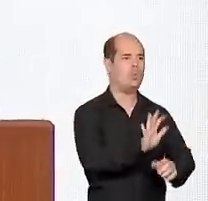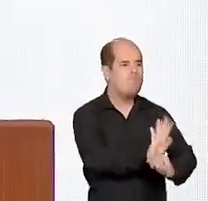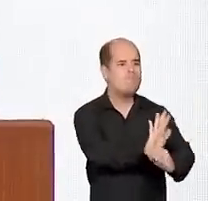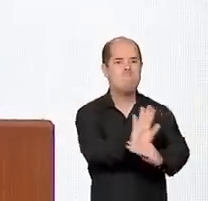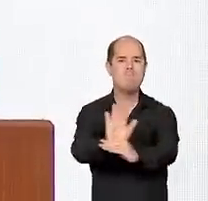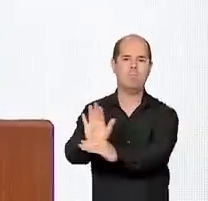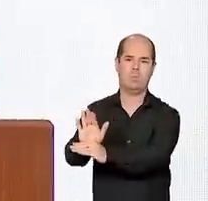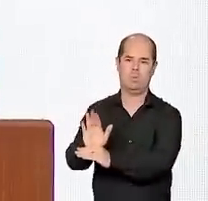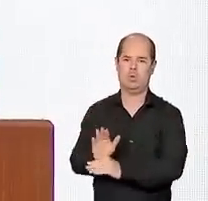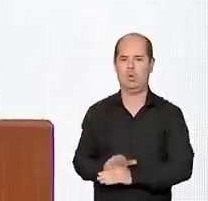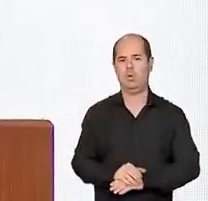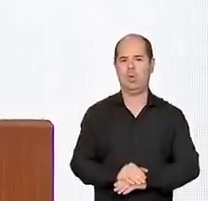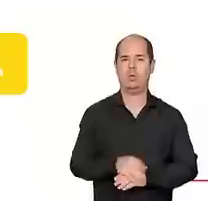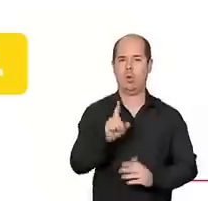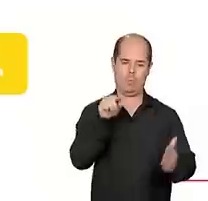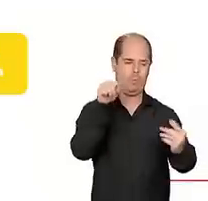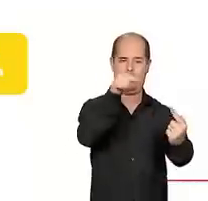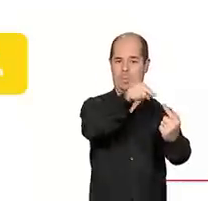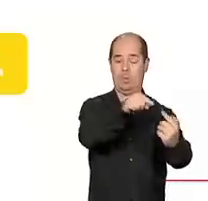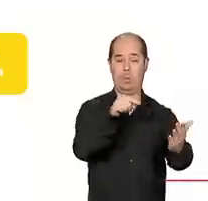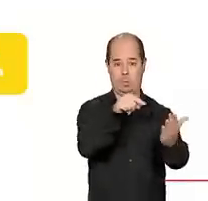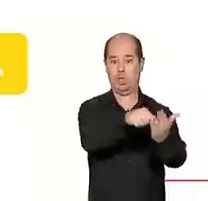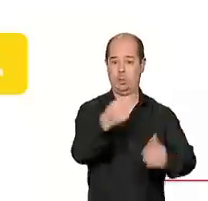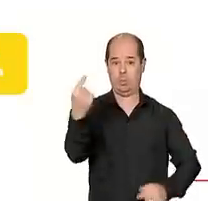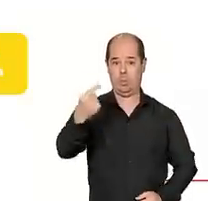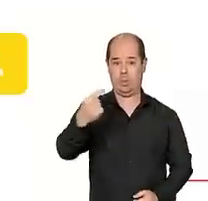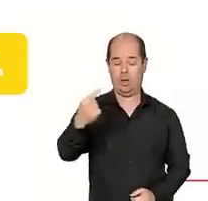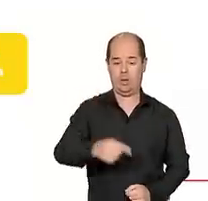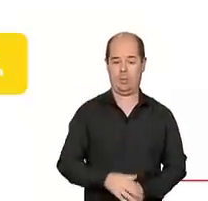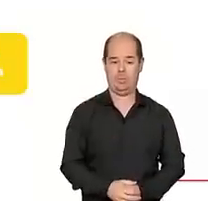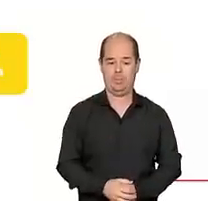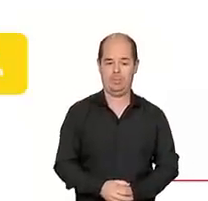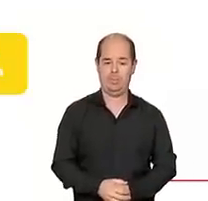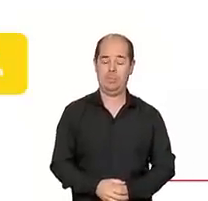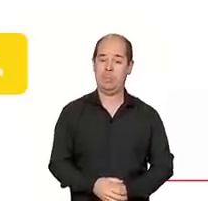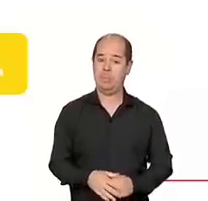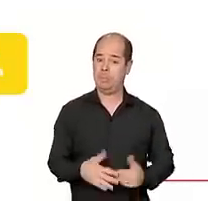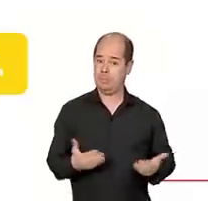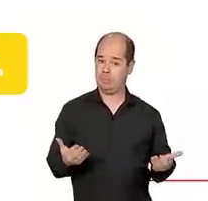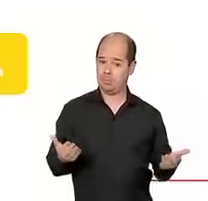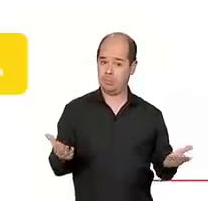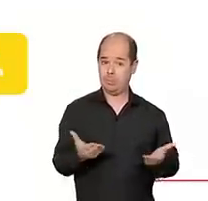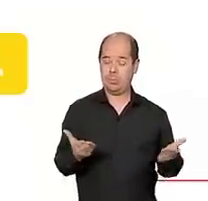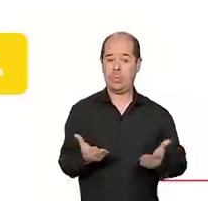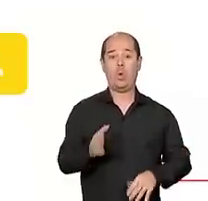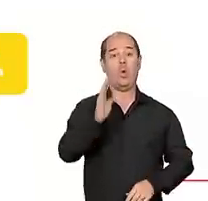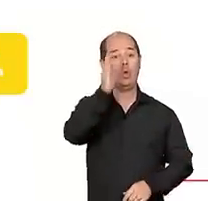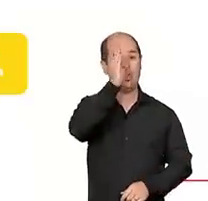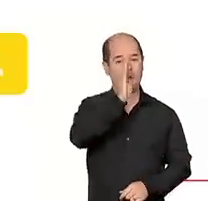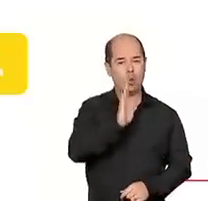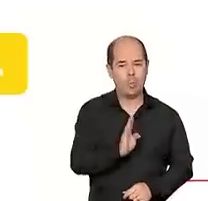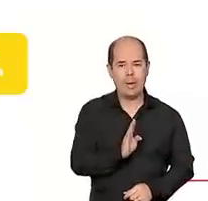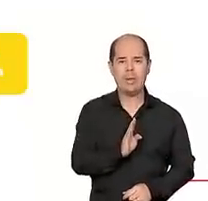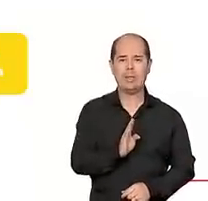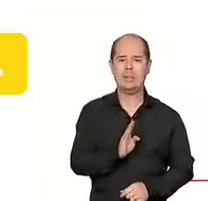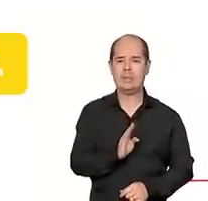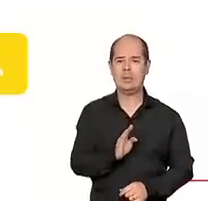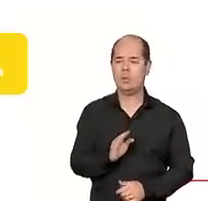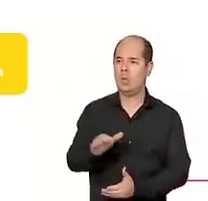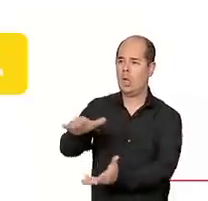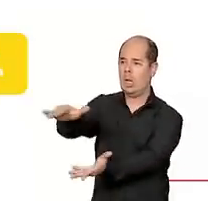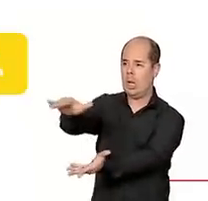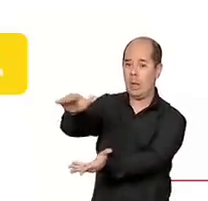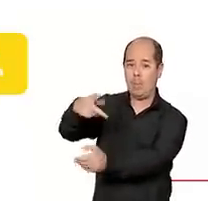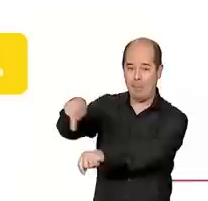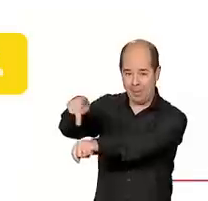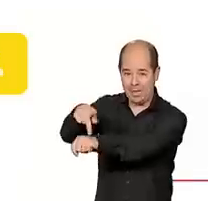saúde é o primeiro objetivo. Destaco aqui que hoje o Brasil importa cerca de 20